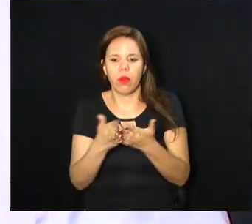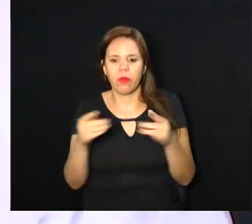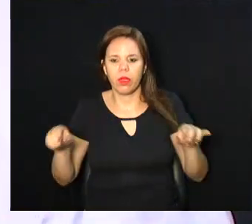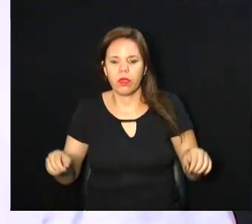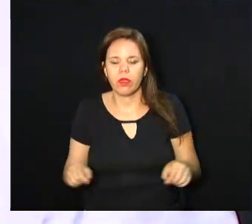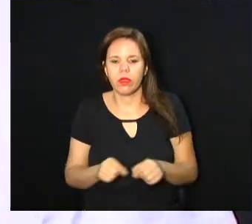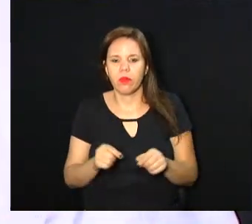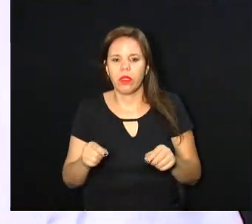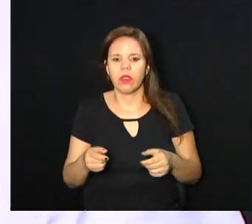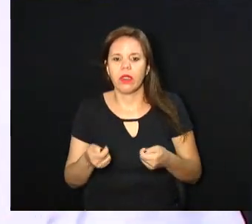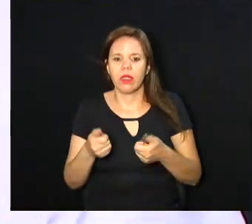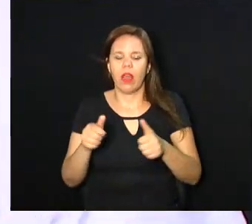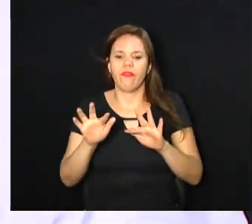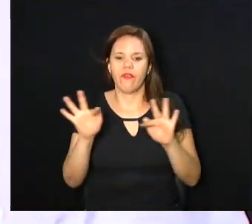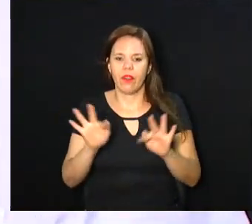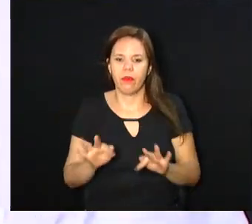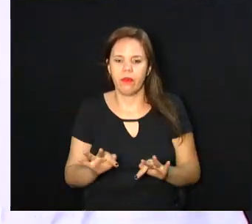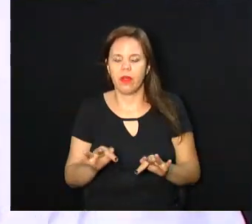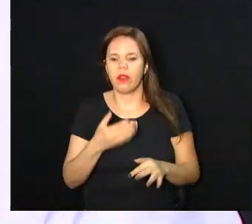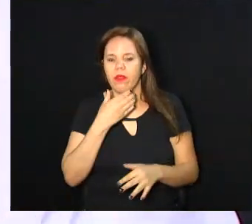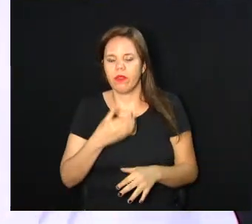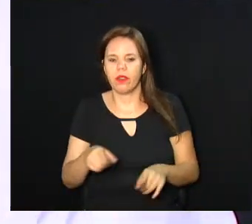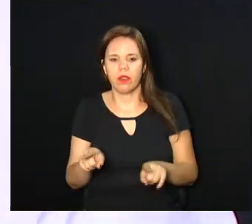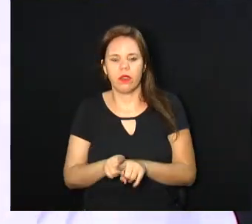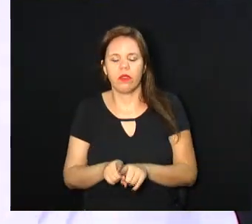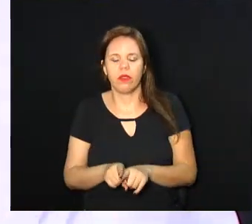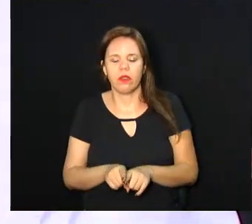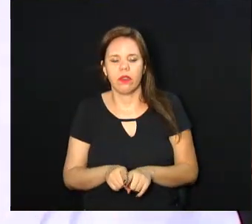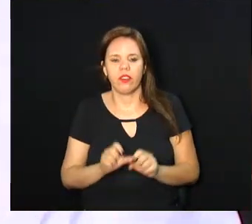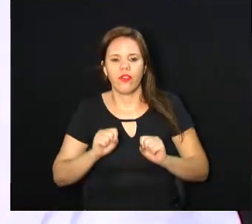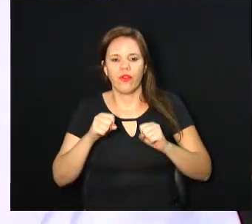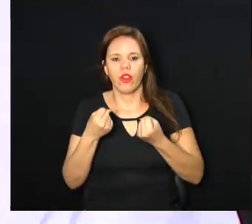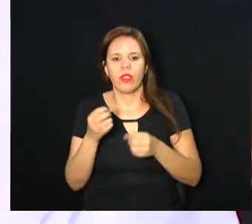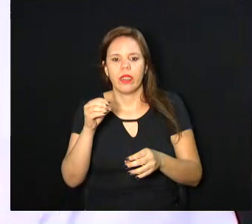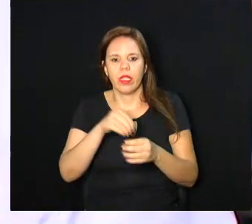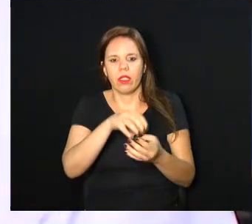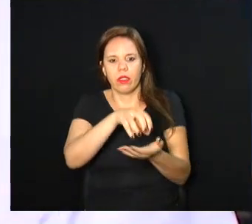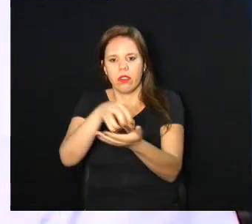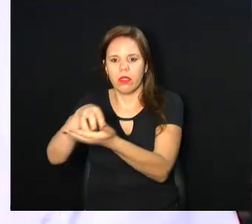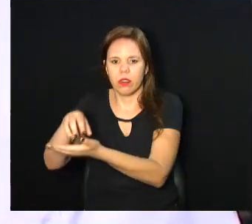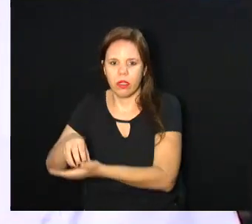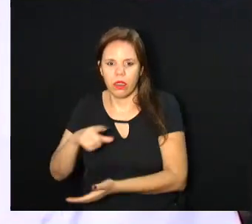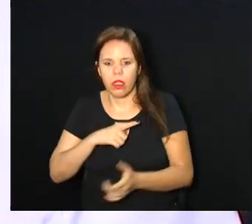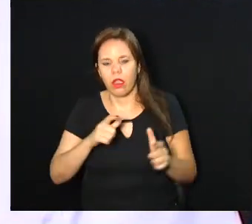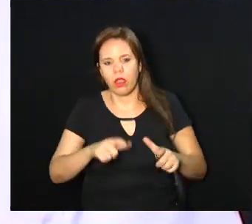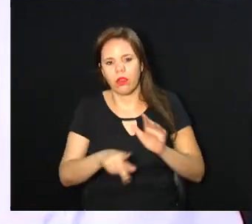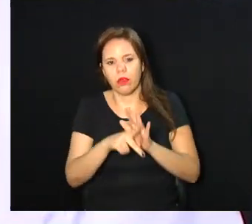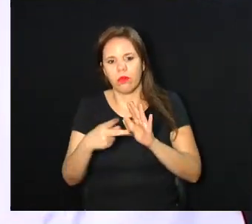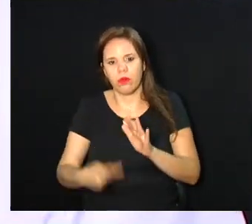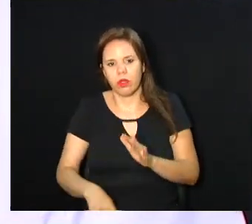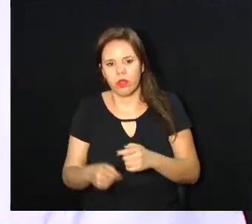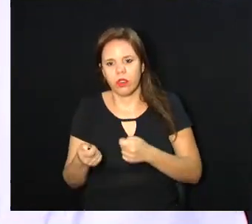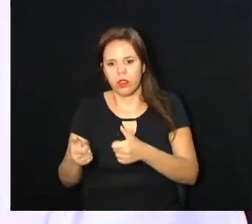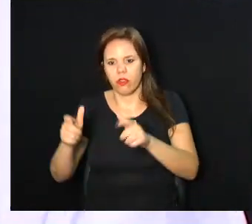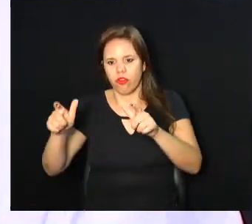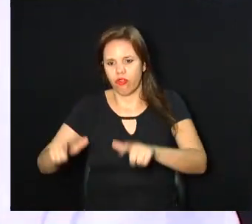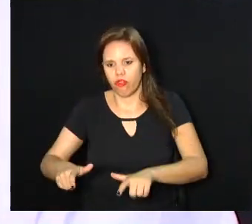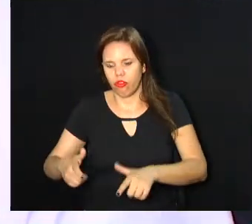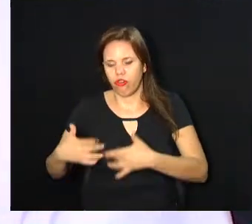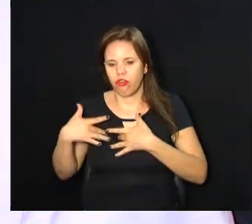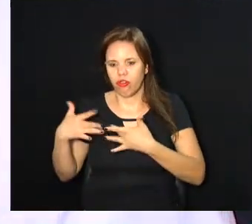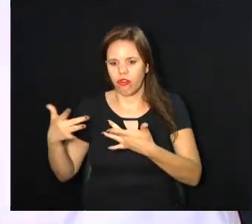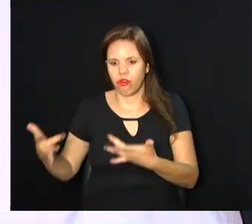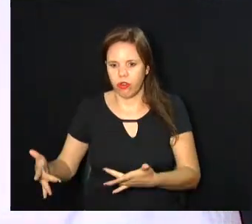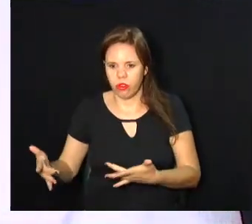um Natal mais feliz, mais próspero. Agora, só para a gente reforçar, dentro das unidades do Poupa Tempo tem um local específico para deixar essa ajuda.